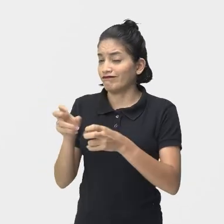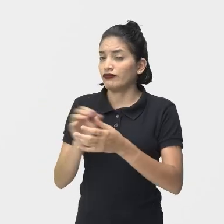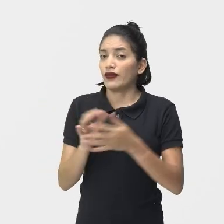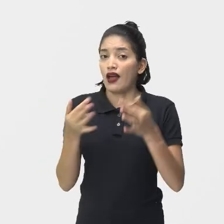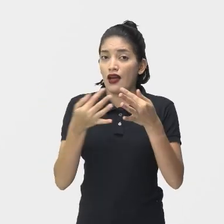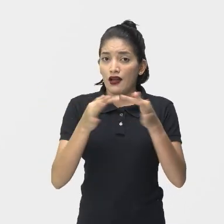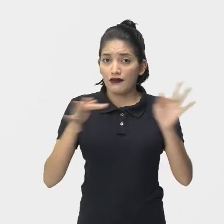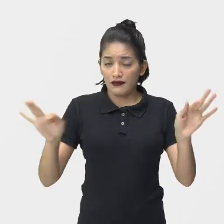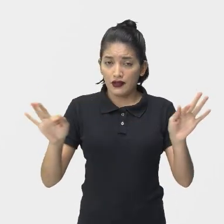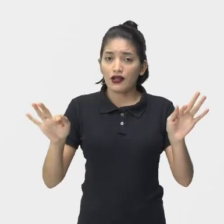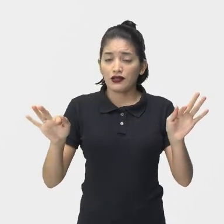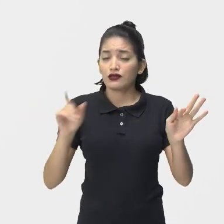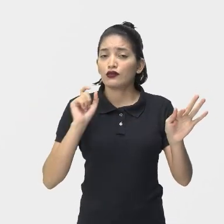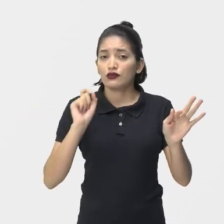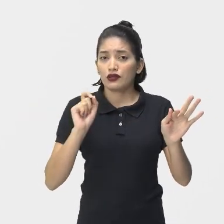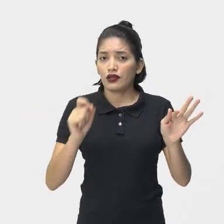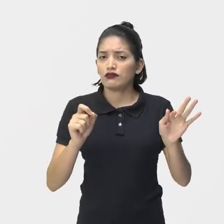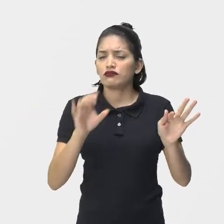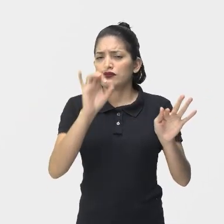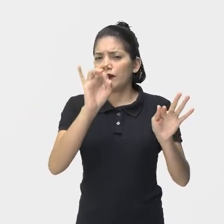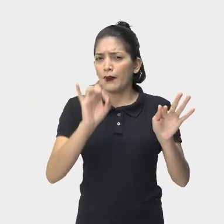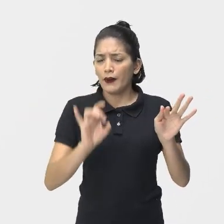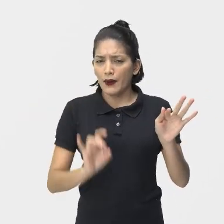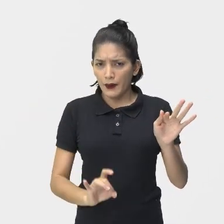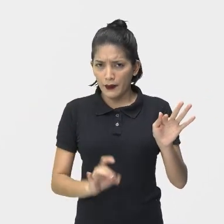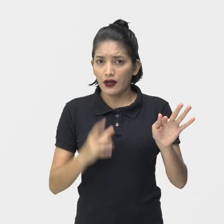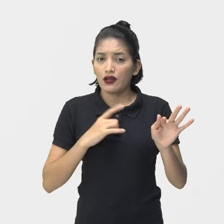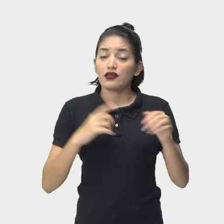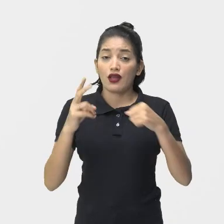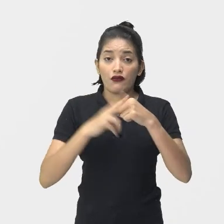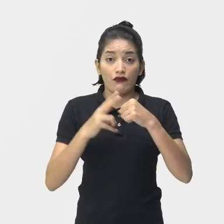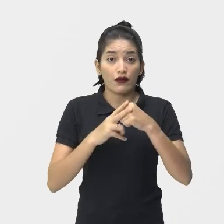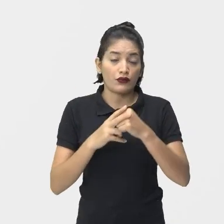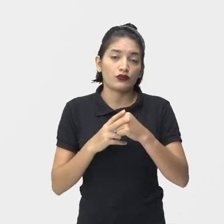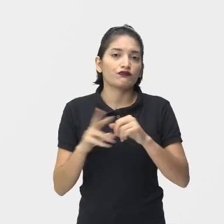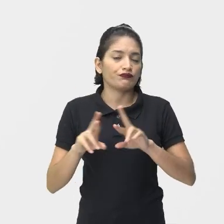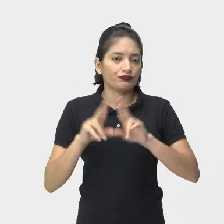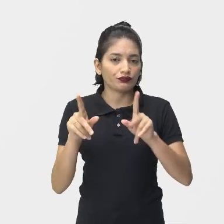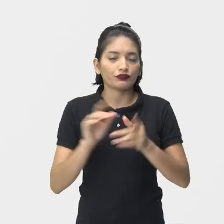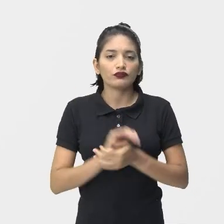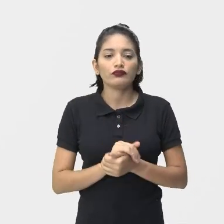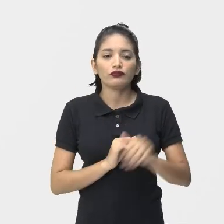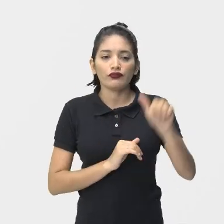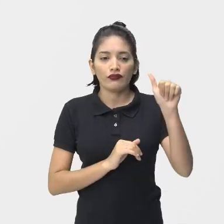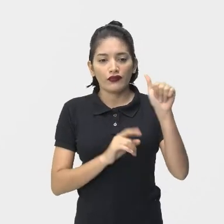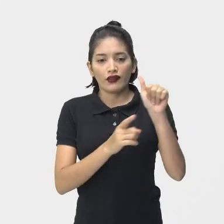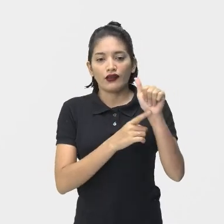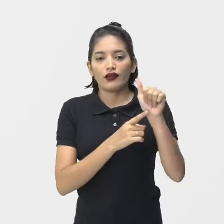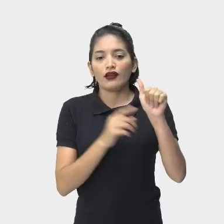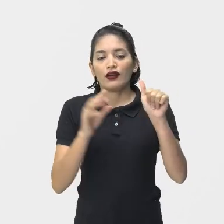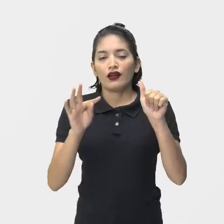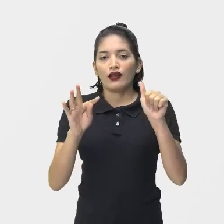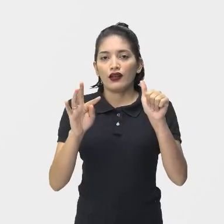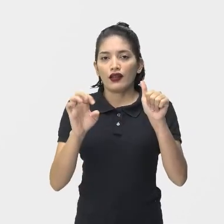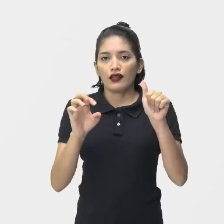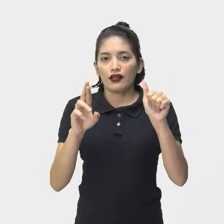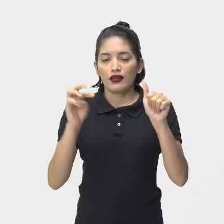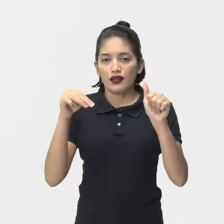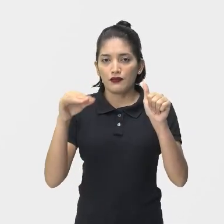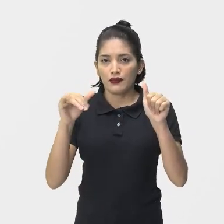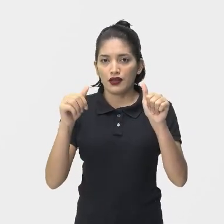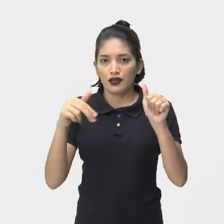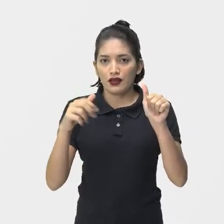nas frases, em cada frase temos um verbo diferente. Então, letra A, temos o verbo